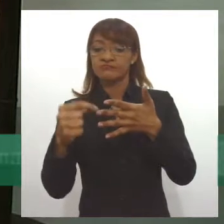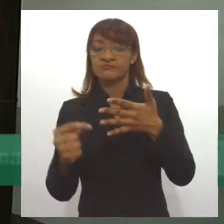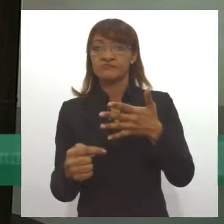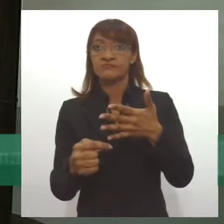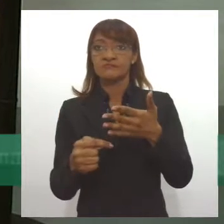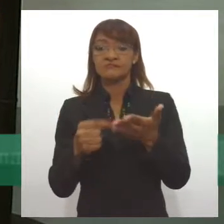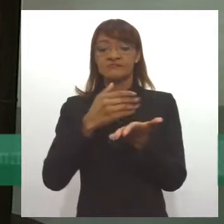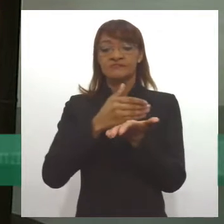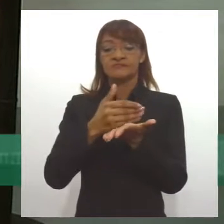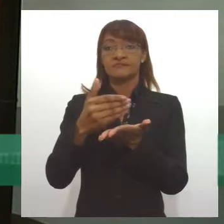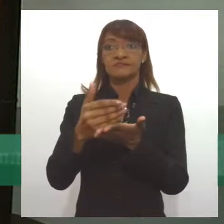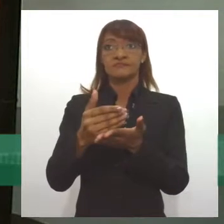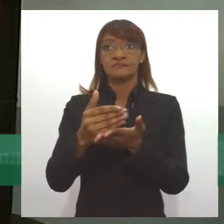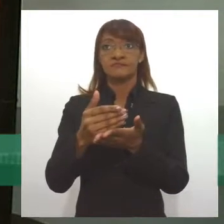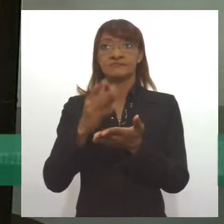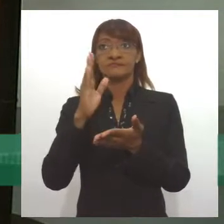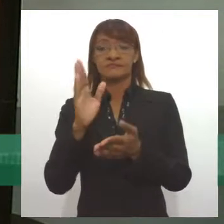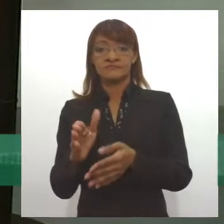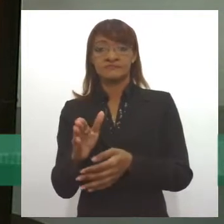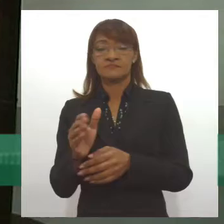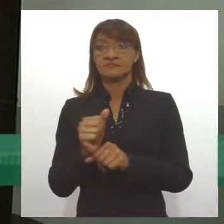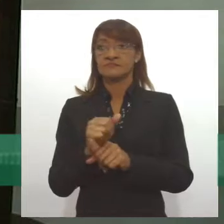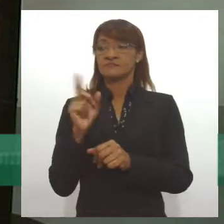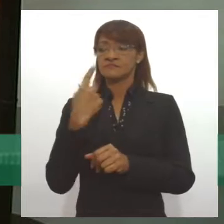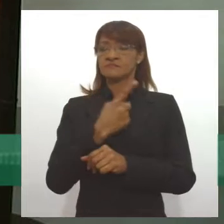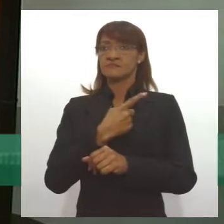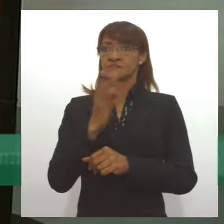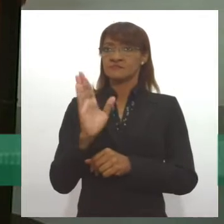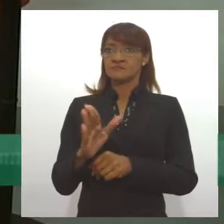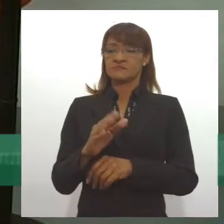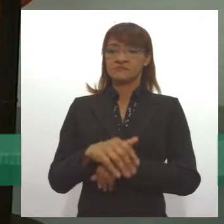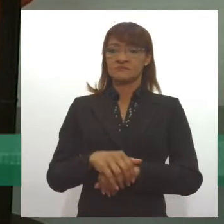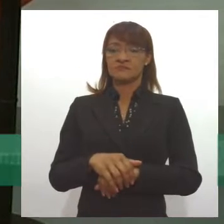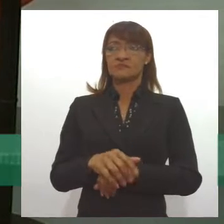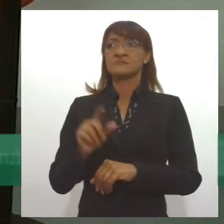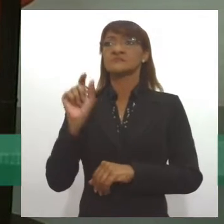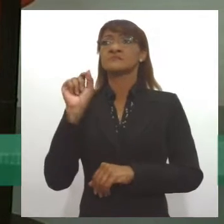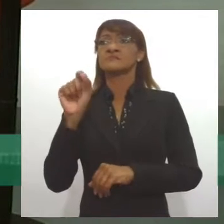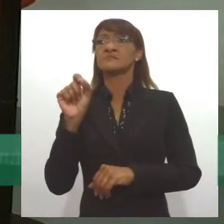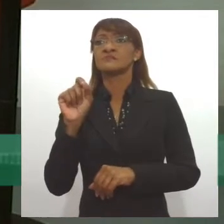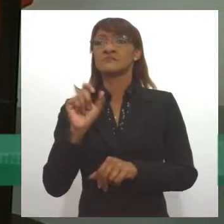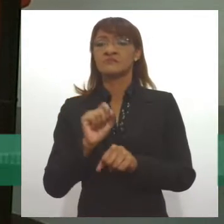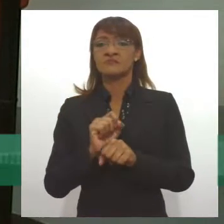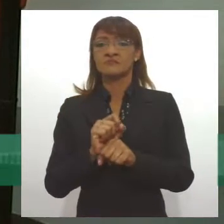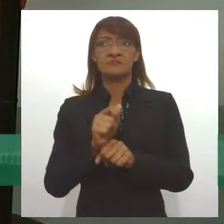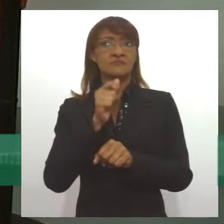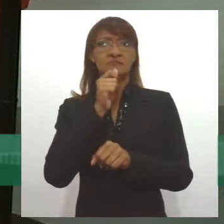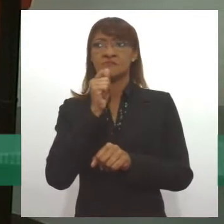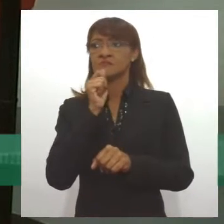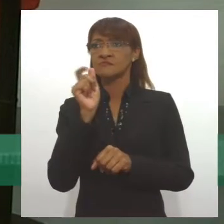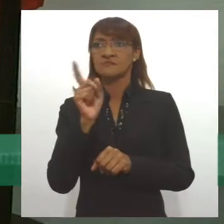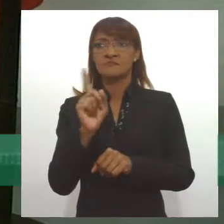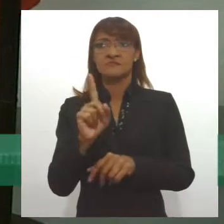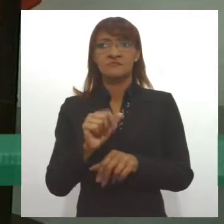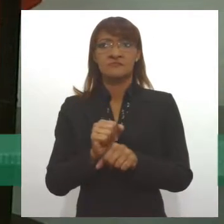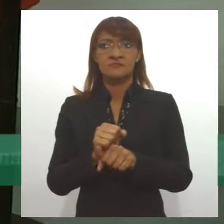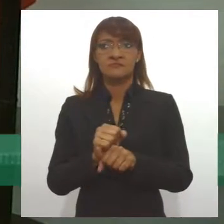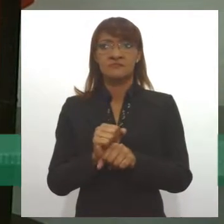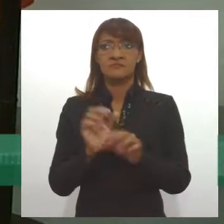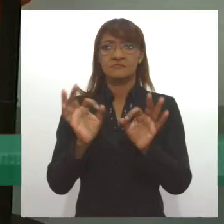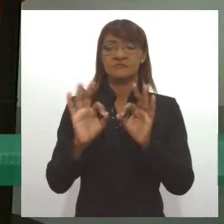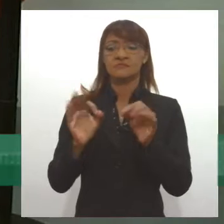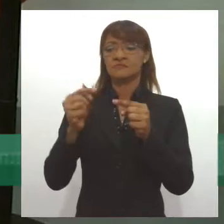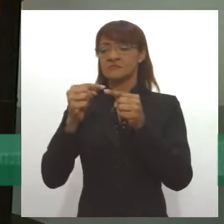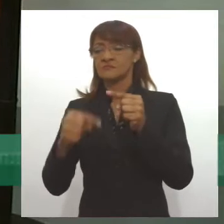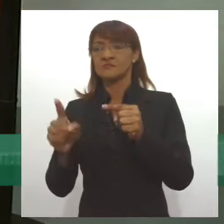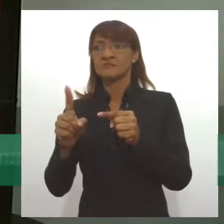parcelas remuneratórias. E foi isso que nós fizemos. O que foi que ficou de fora, que aí não teve um acordo, que não teve consenso, que